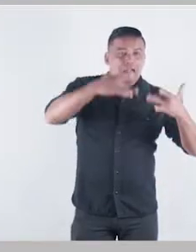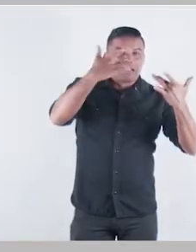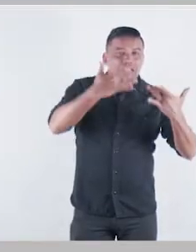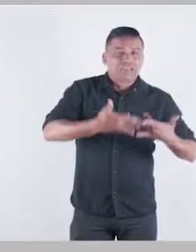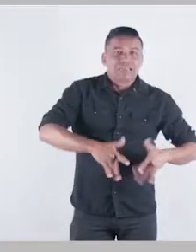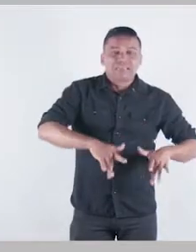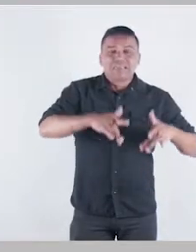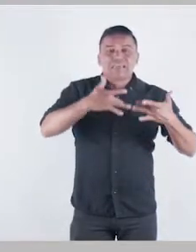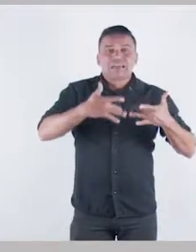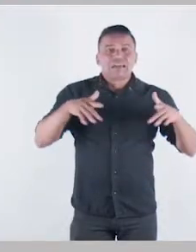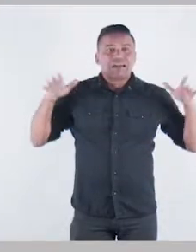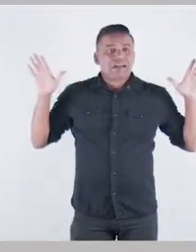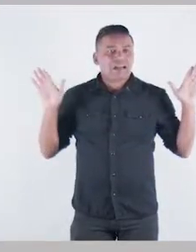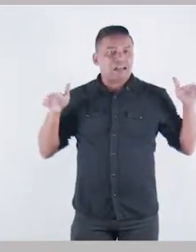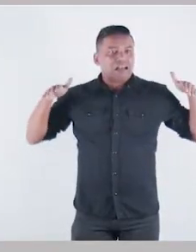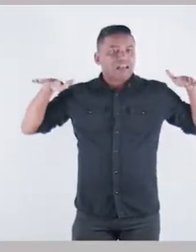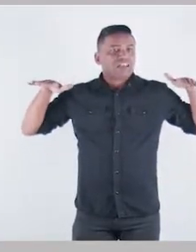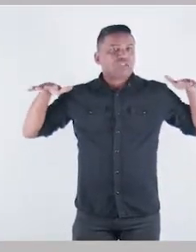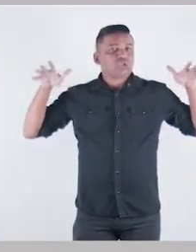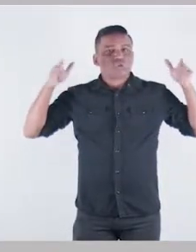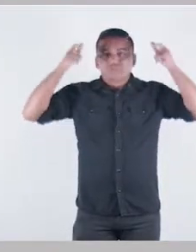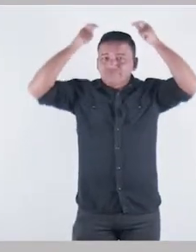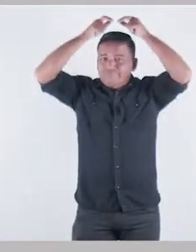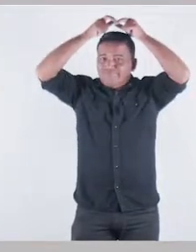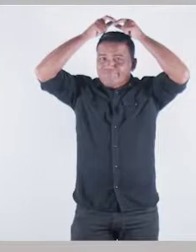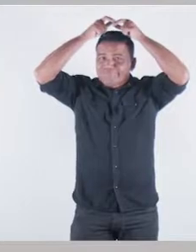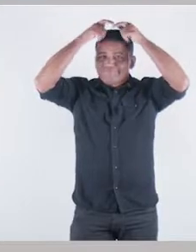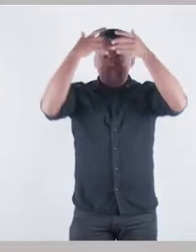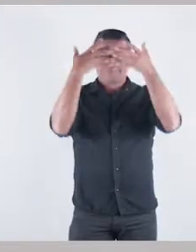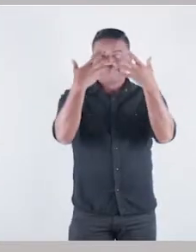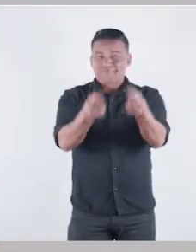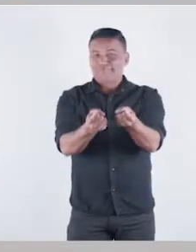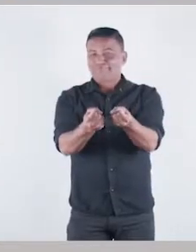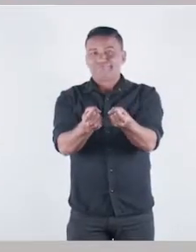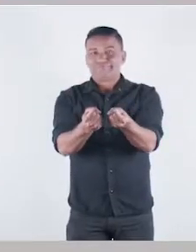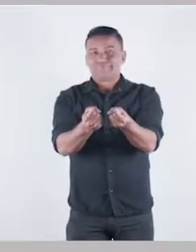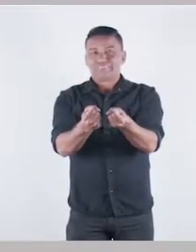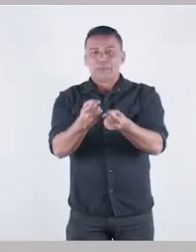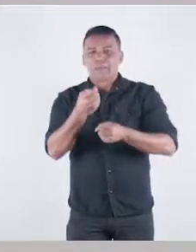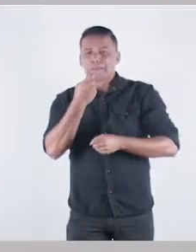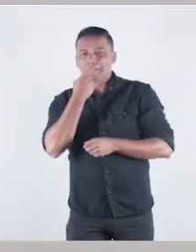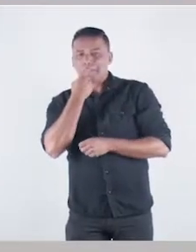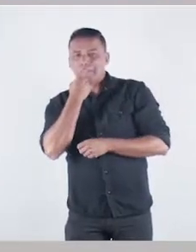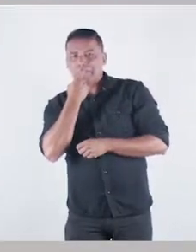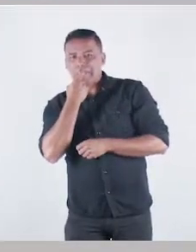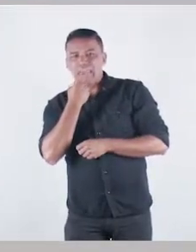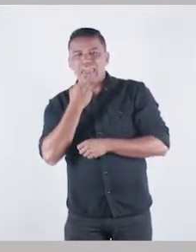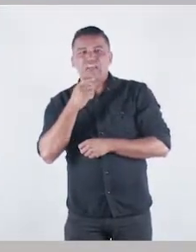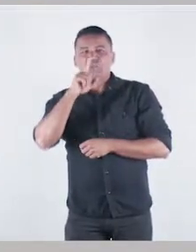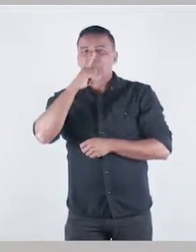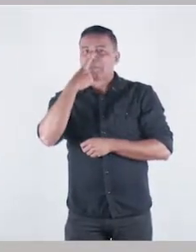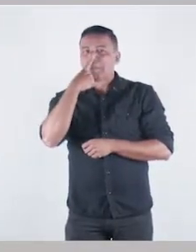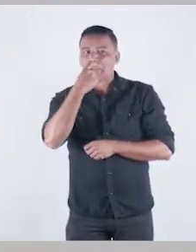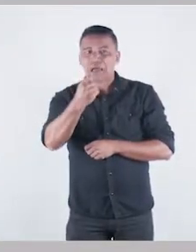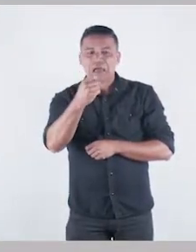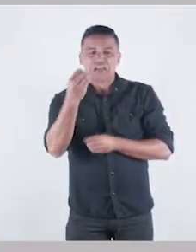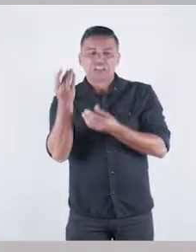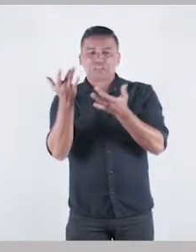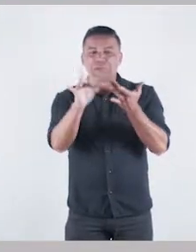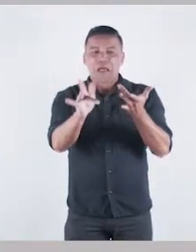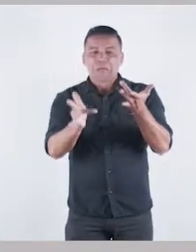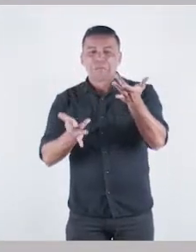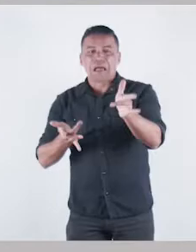malquistos. Bem na beira do valão, entre pneus, latas, outros lixos,